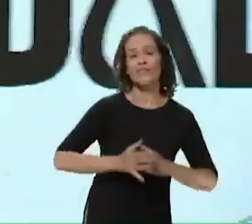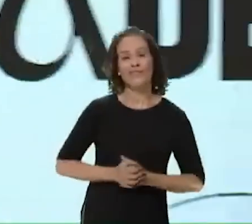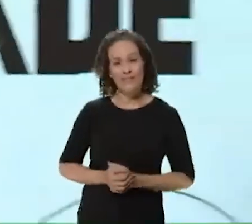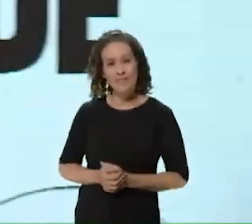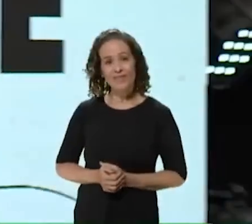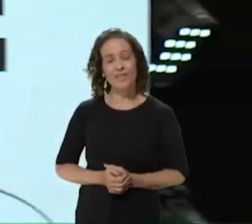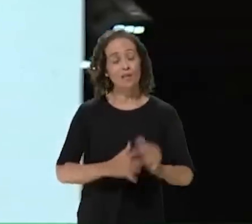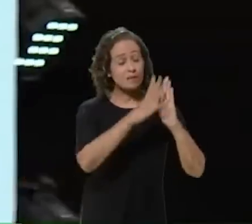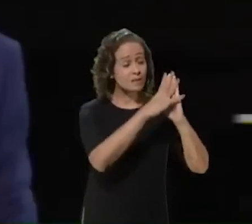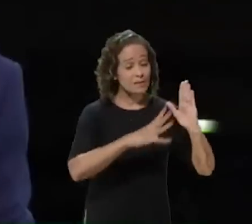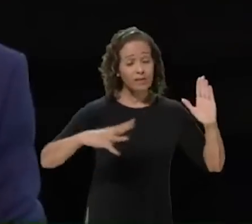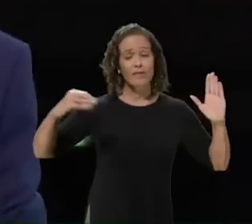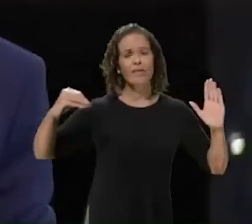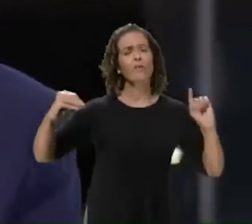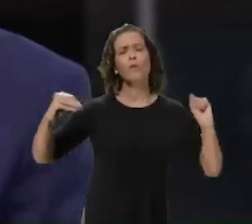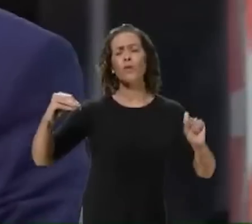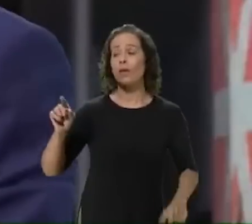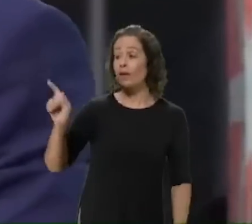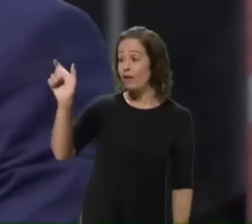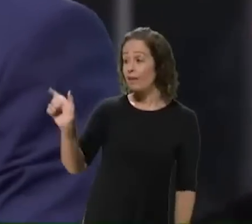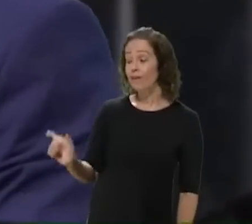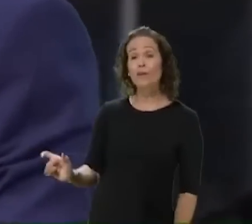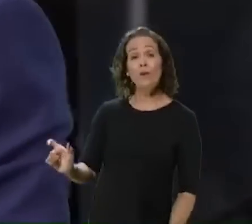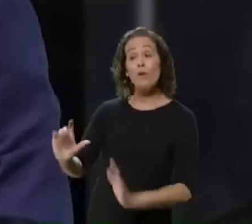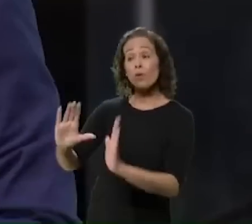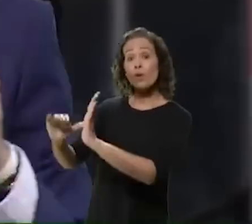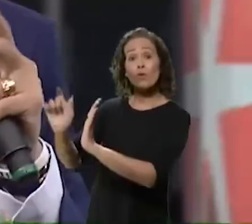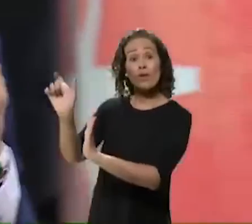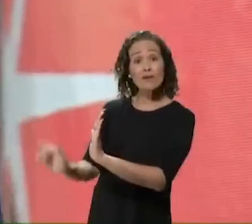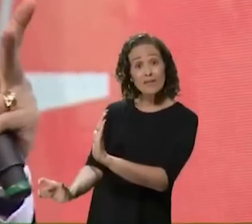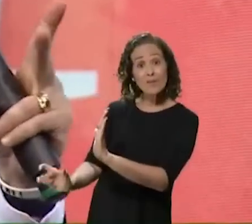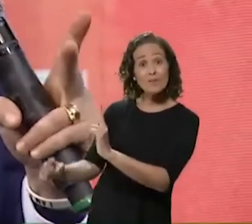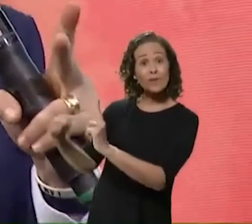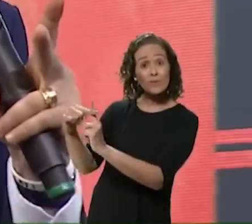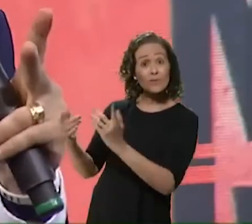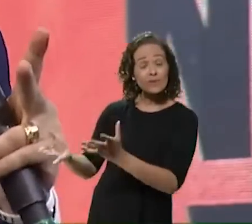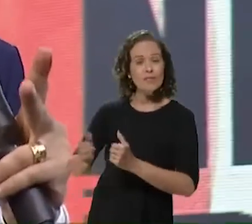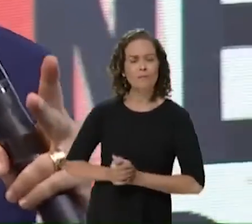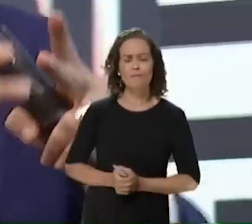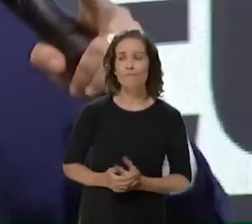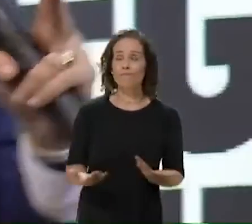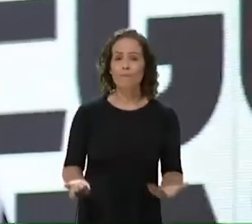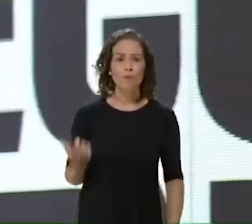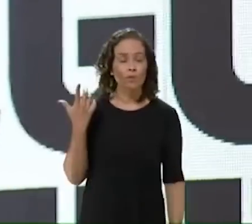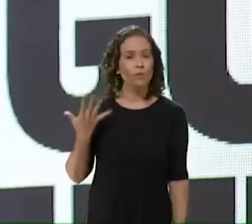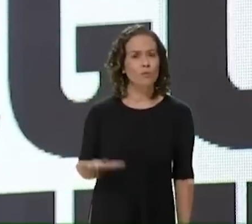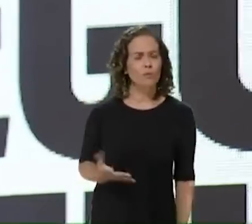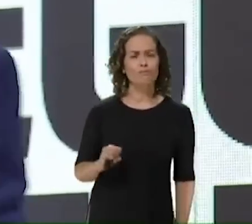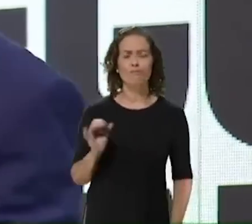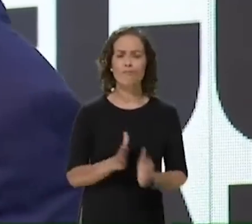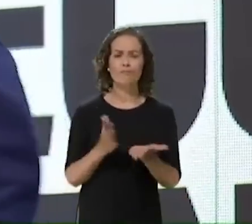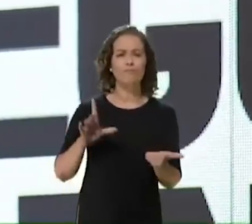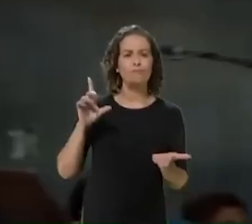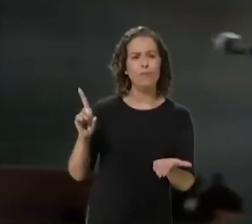maior exemplo é o ladrão na cruz, gente, aquilo é um absurdo. Se tem uma coisa na Bíblia que alguém falou assim, isso está errado.